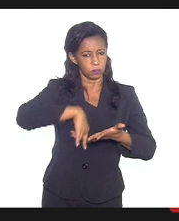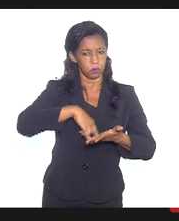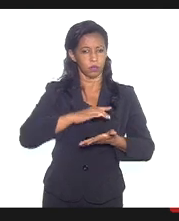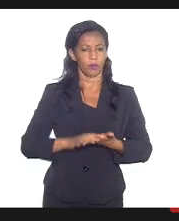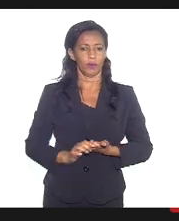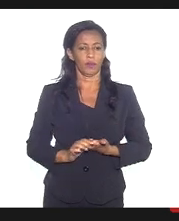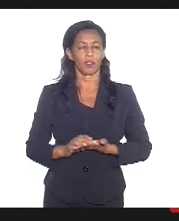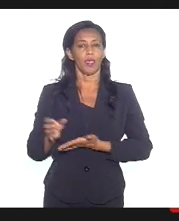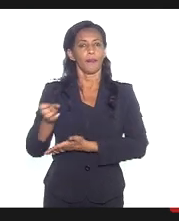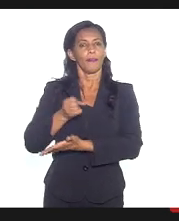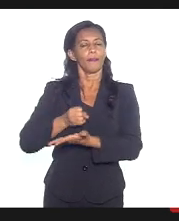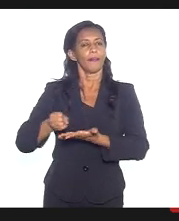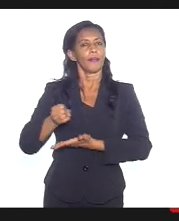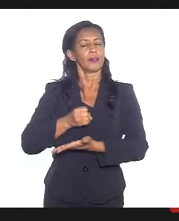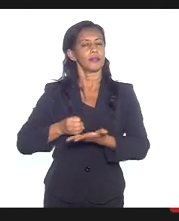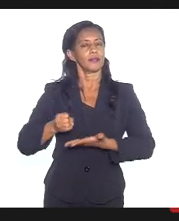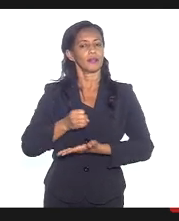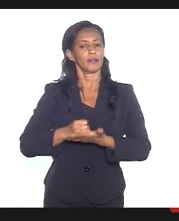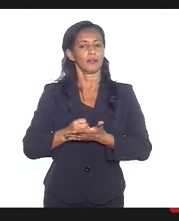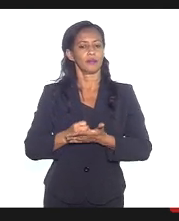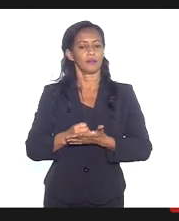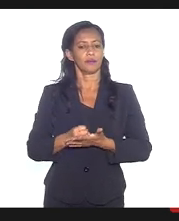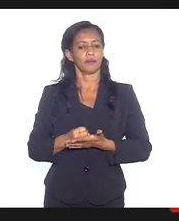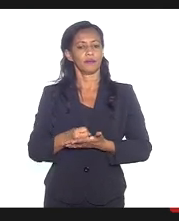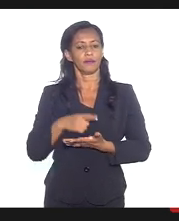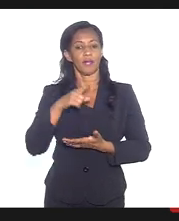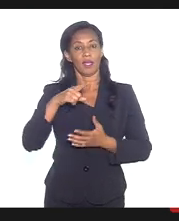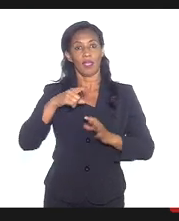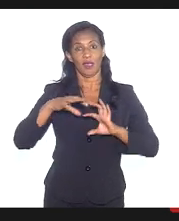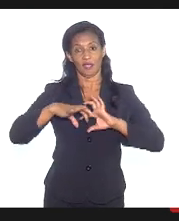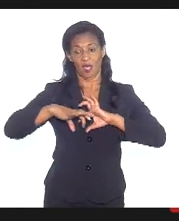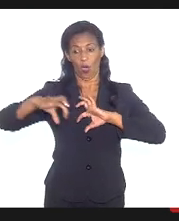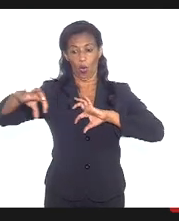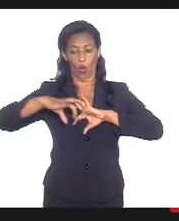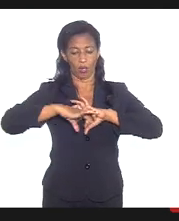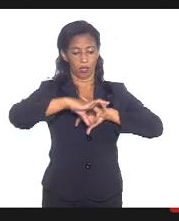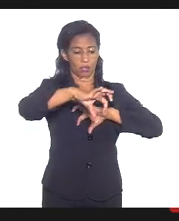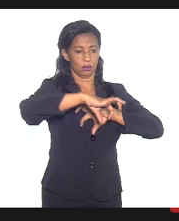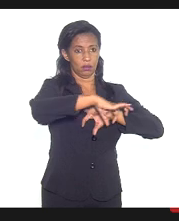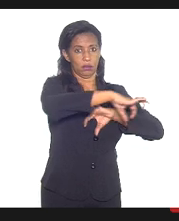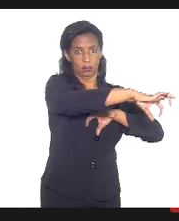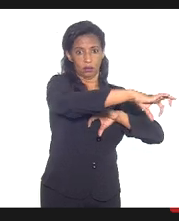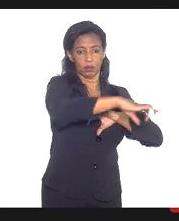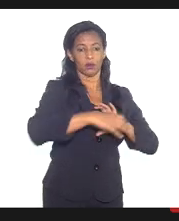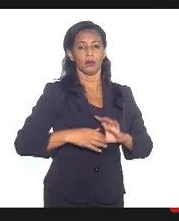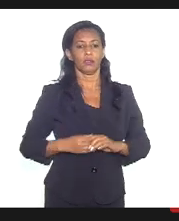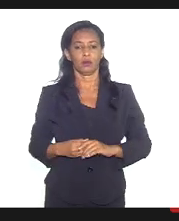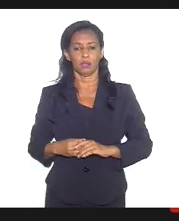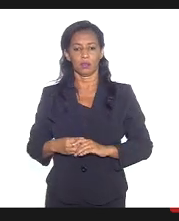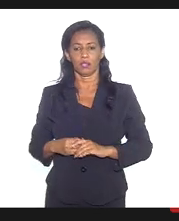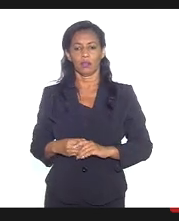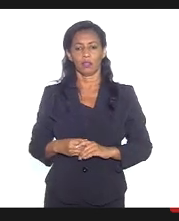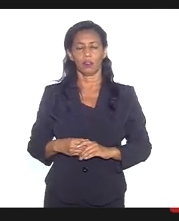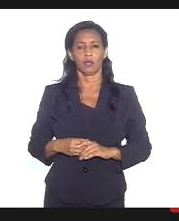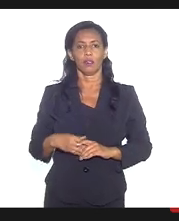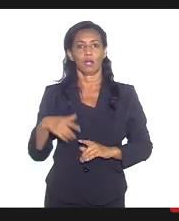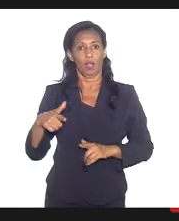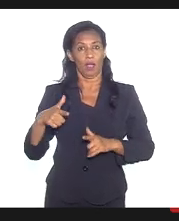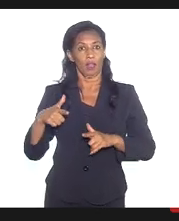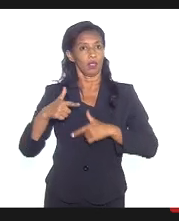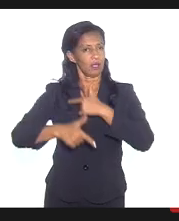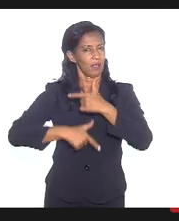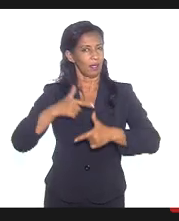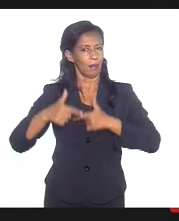quê? Basicamente, essas rotas elas estão integradas, né? Funcionando por pressão.